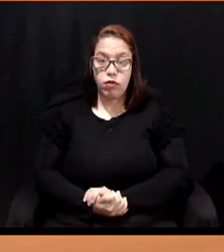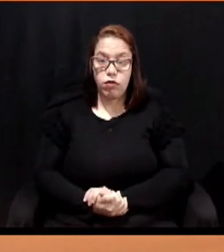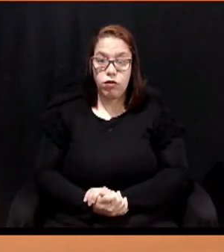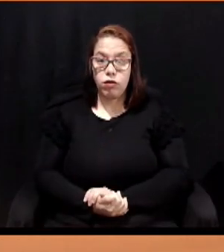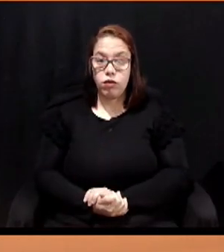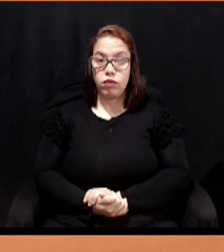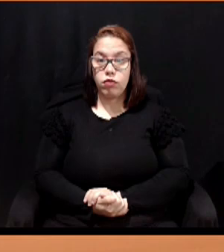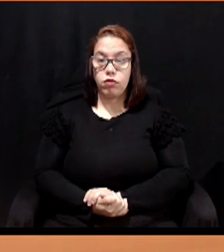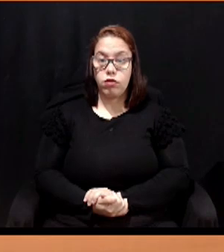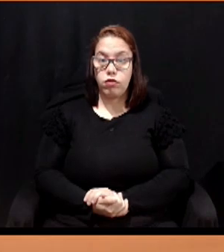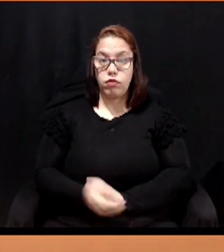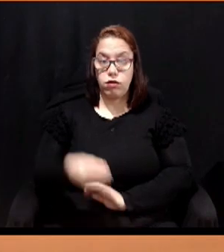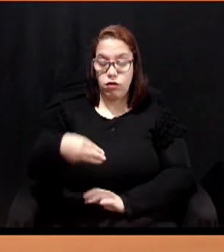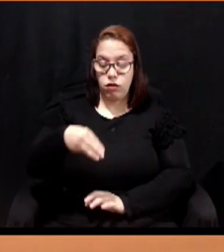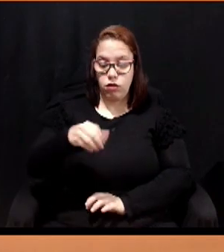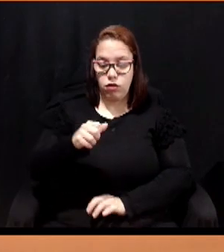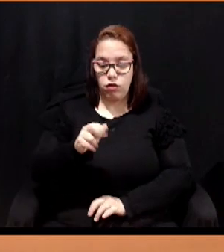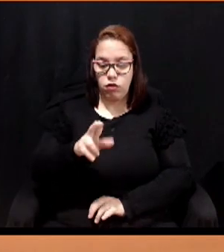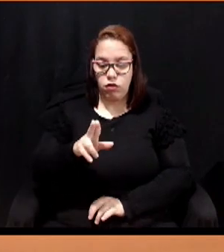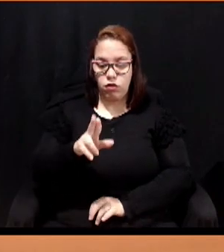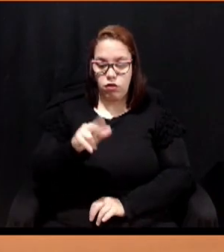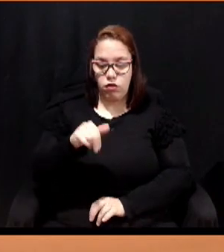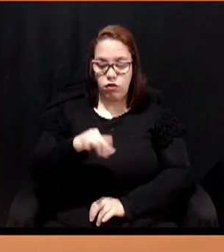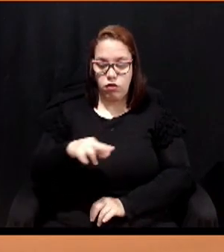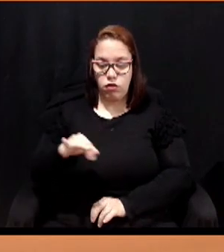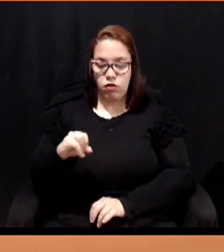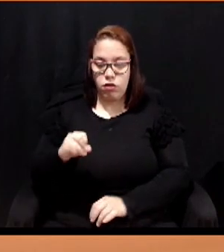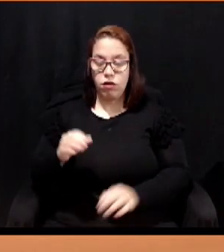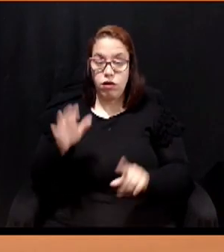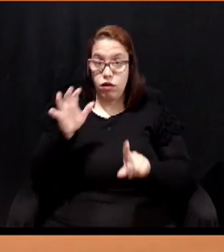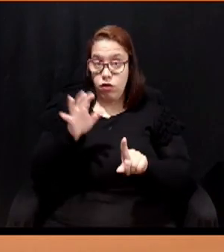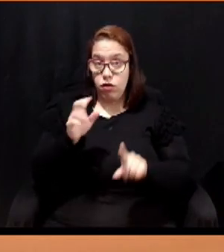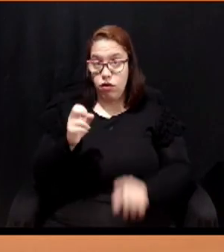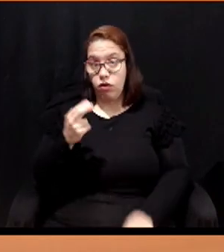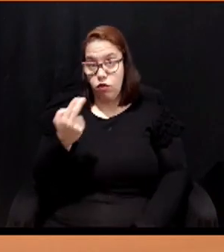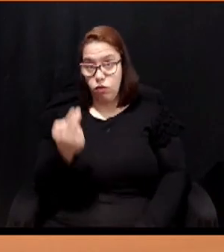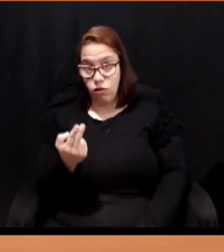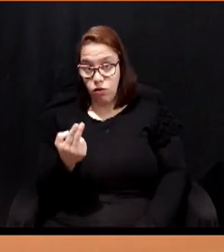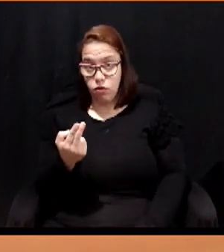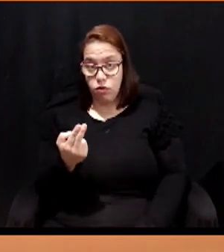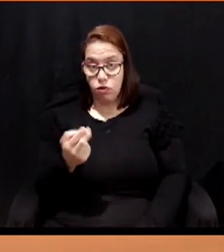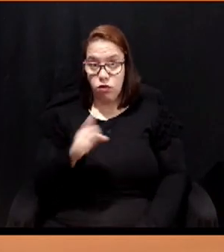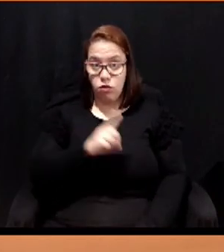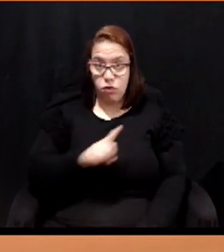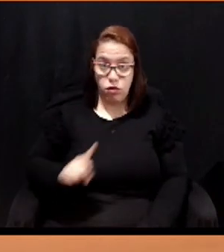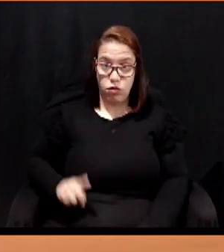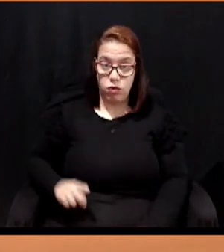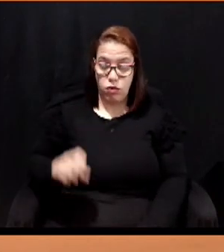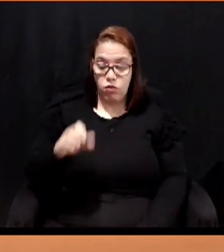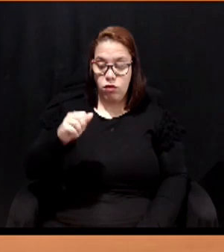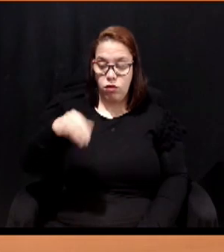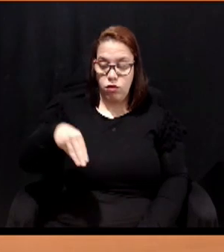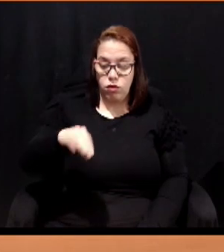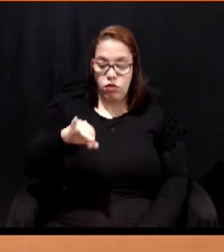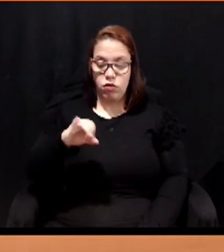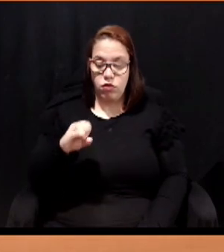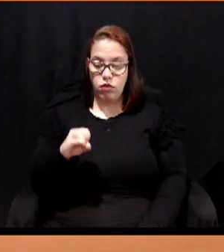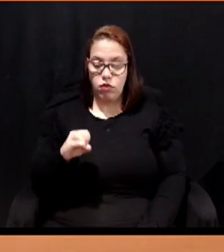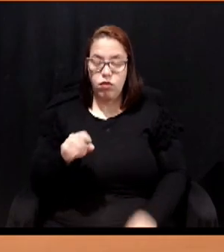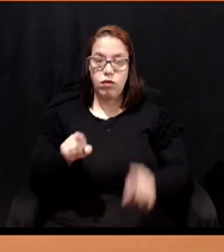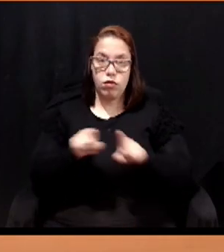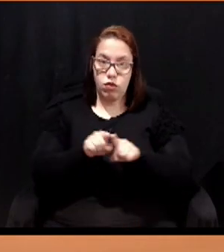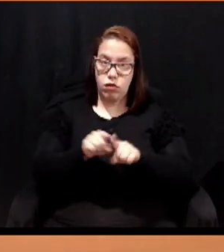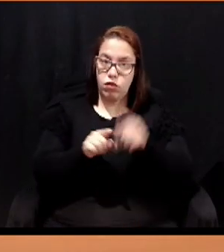um pouquinho dessas influências. O Paulo, que é o diretor de câmbio, né, acho que ele pode trazer também um pouco